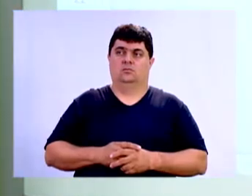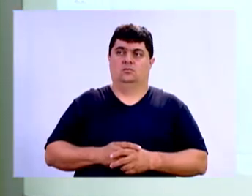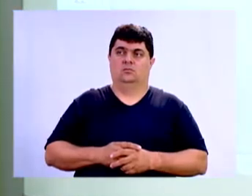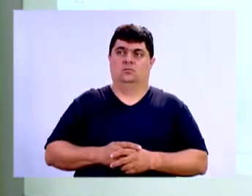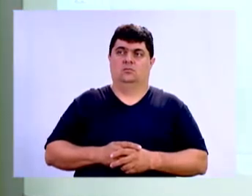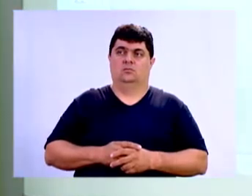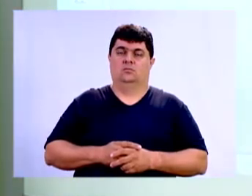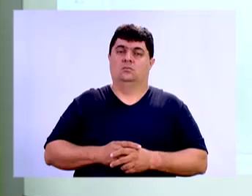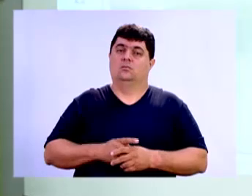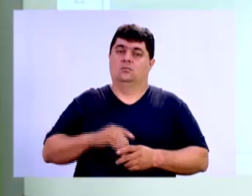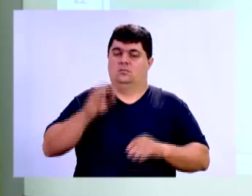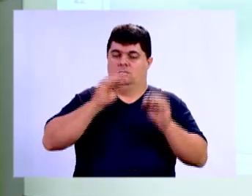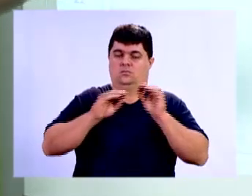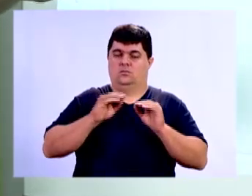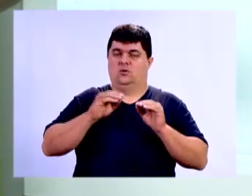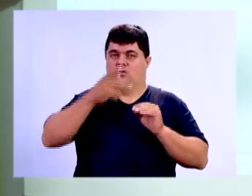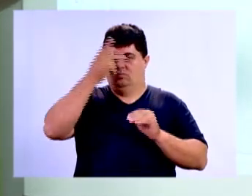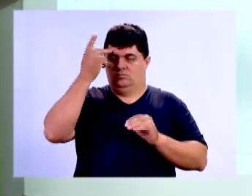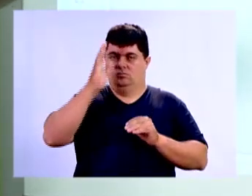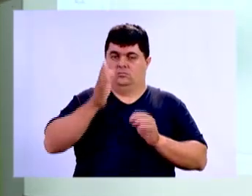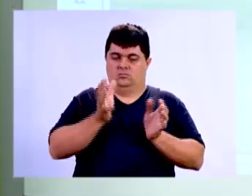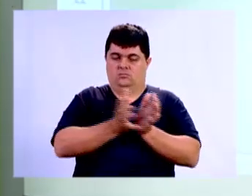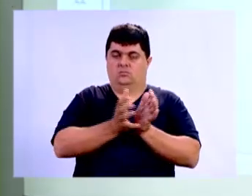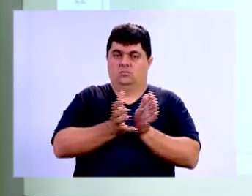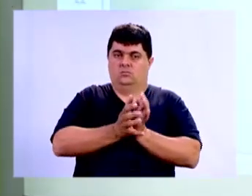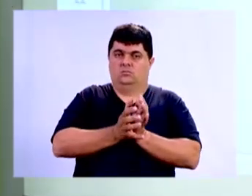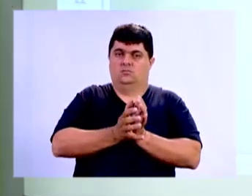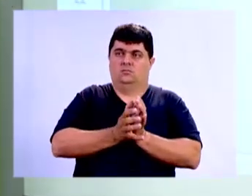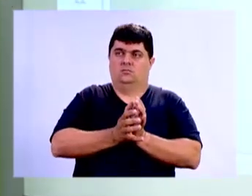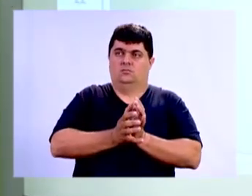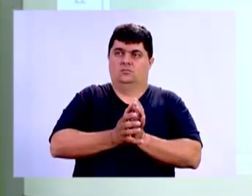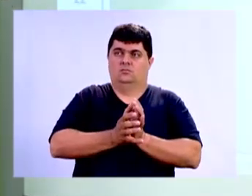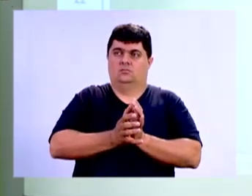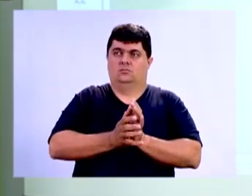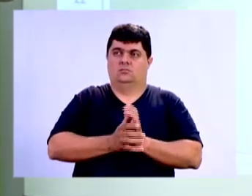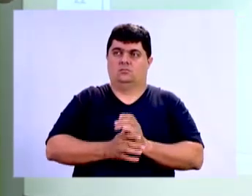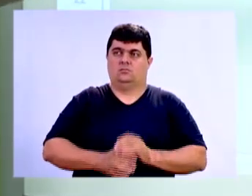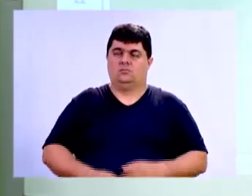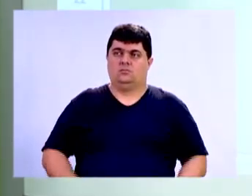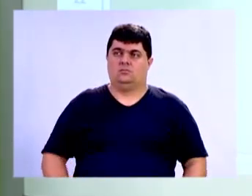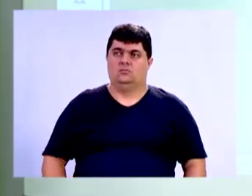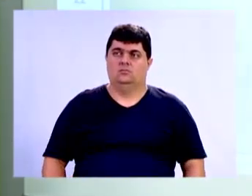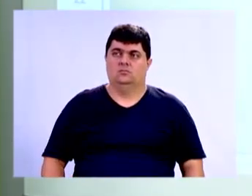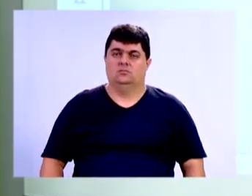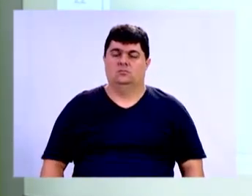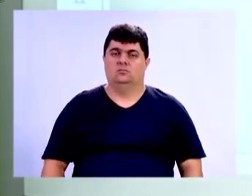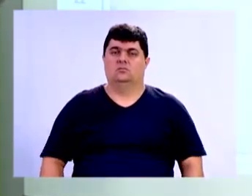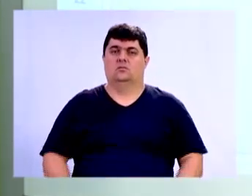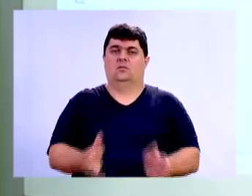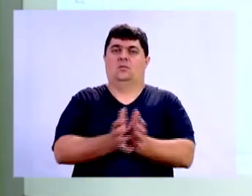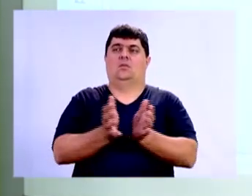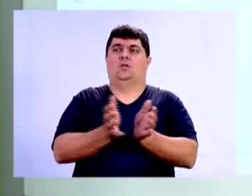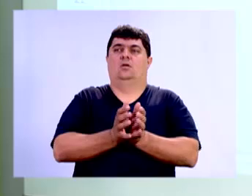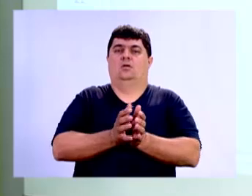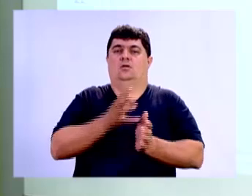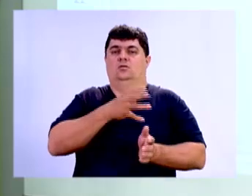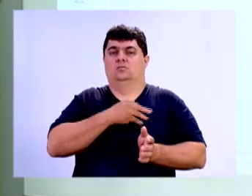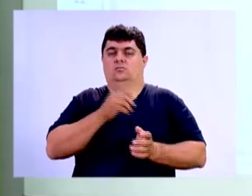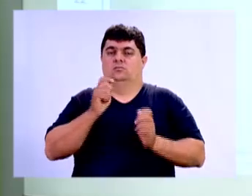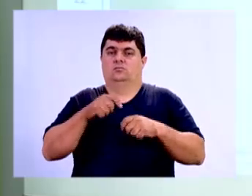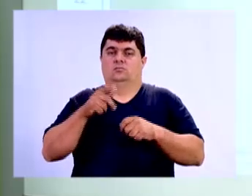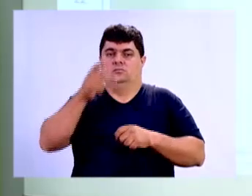eu criei a classe pessoa, no exemplo anterior, que cliente é filho de pessoa e vendedor é filho de